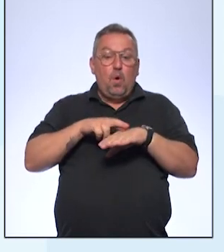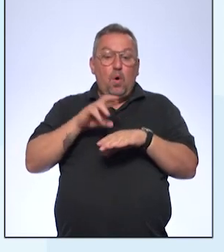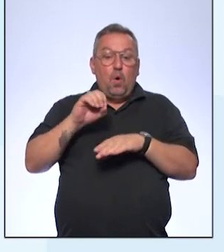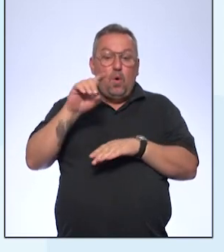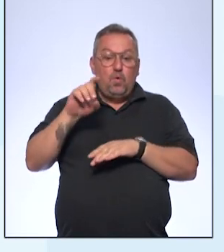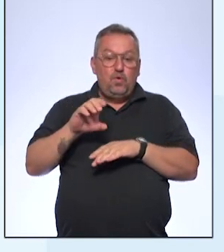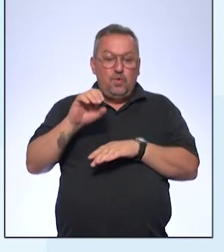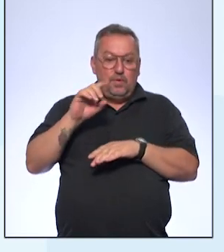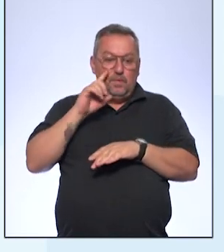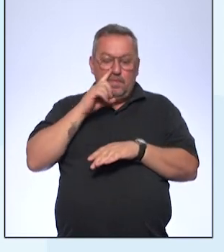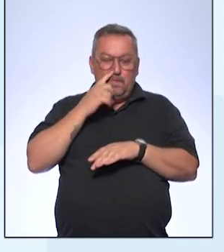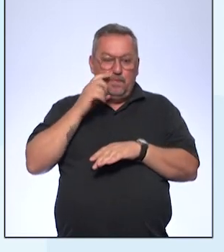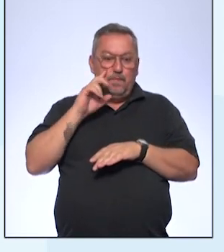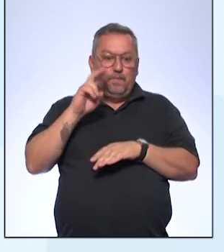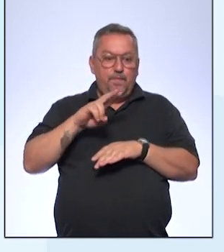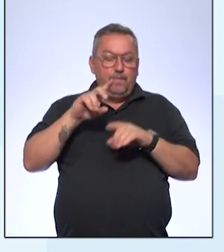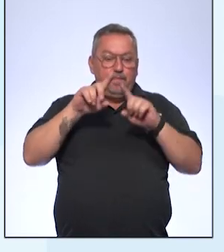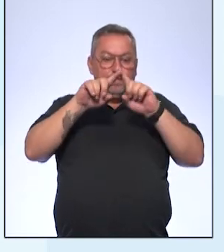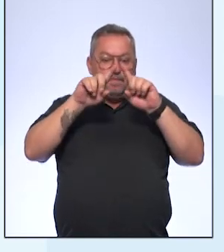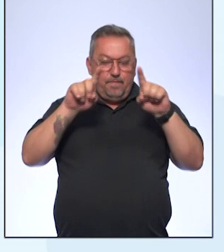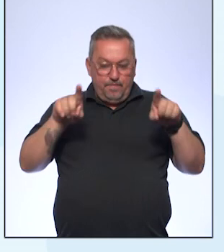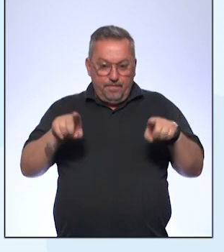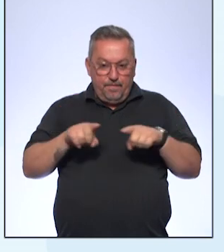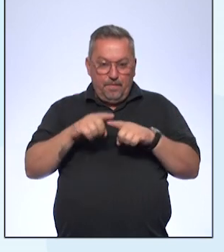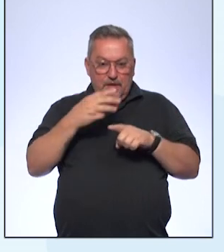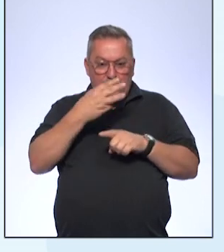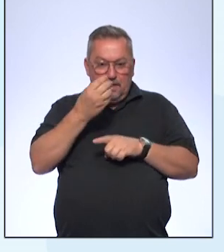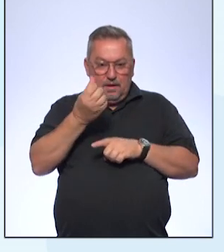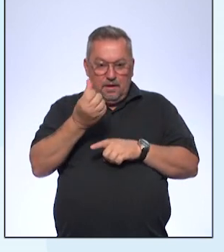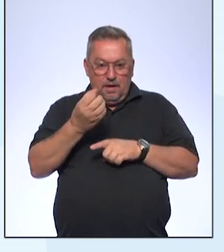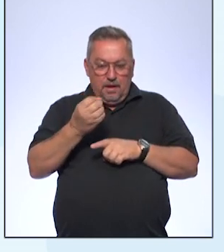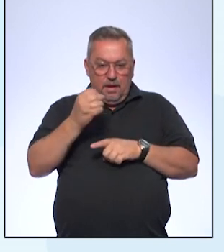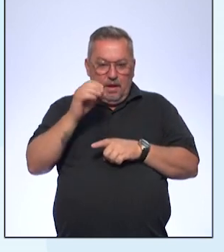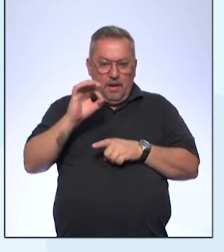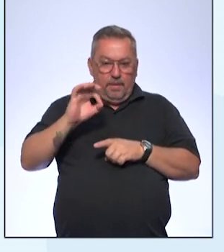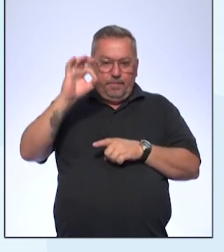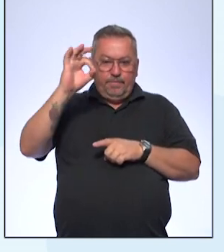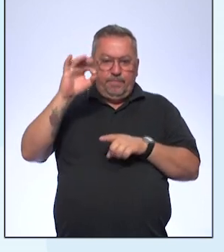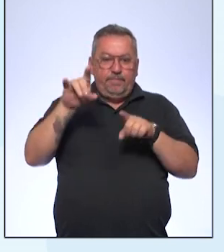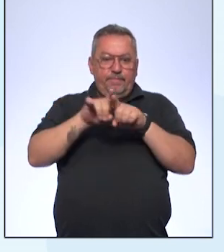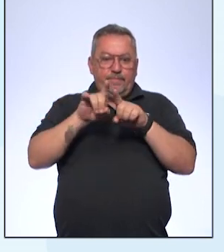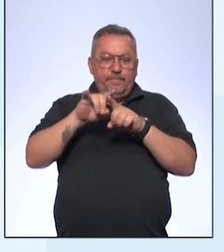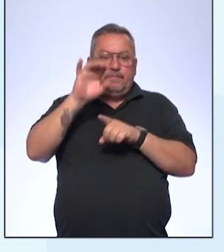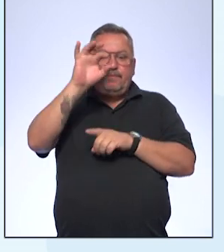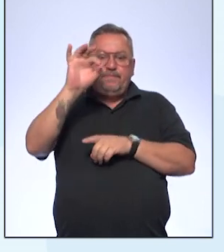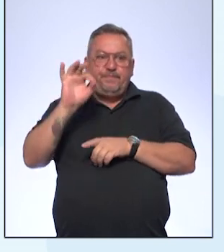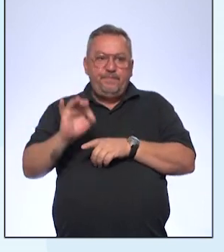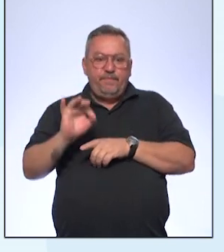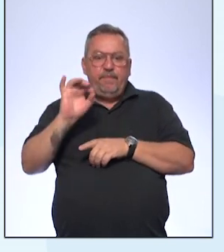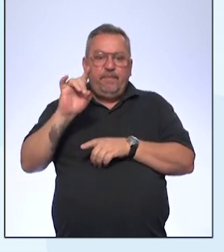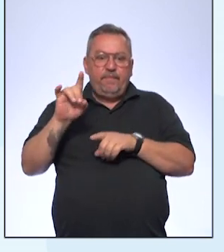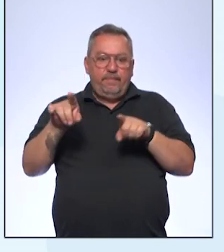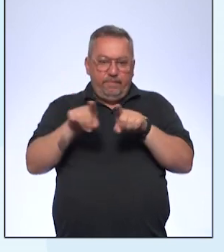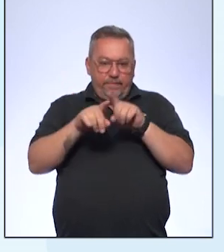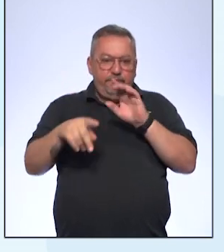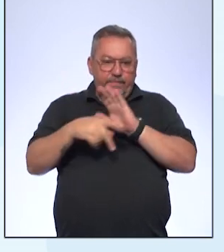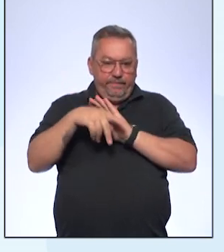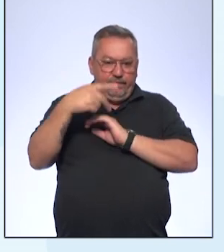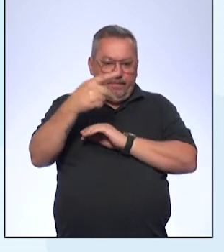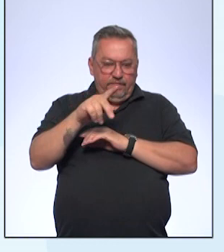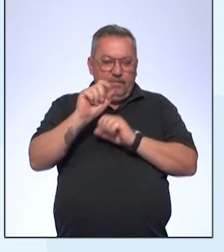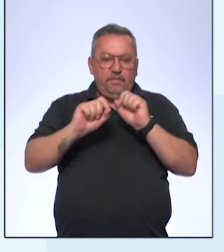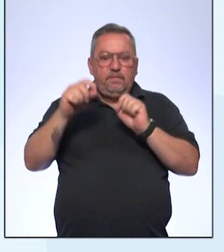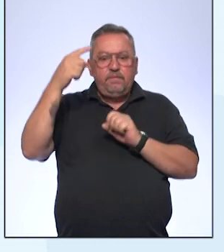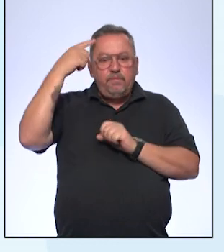questão do ângulo, então eu tenho 360 graus, e a quantidade, no caso, percentual, que é a porcentagem. Qual que